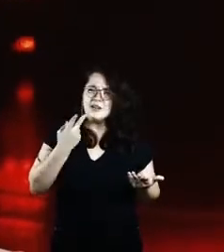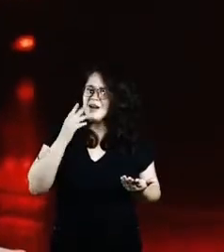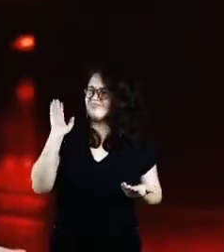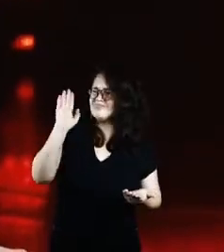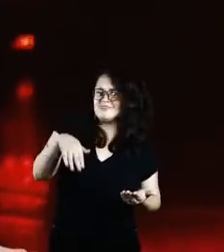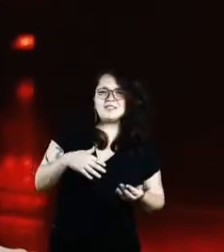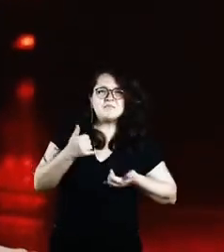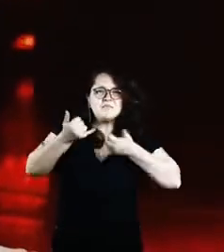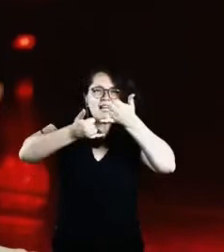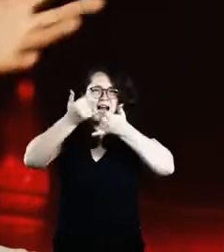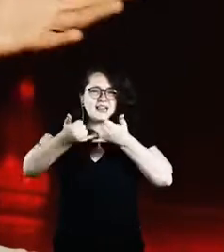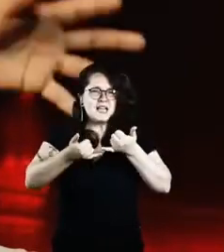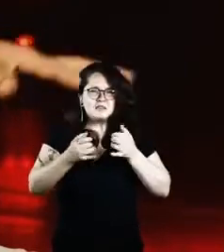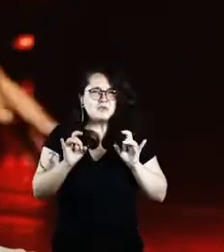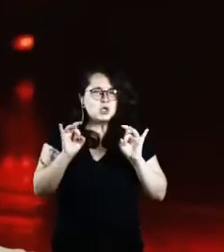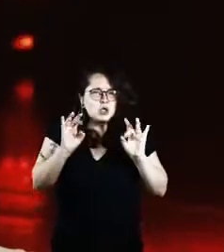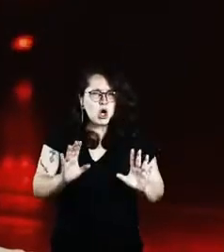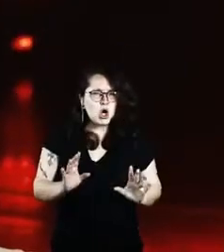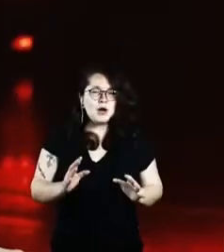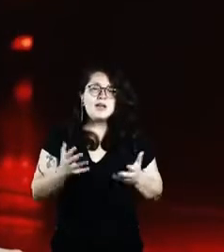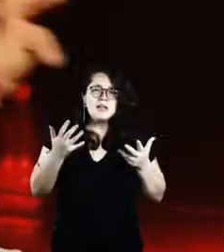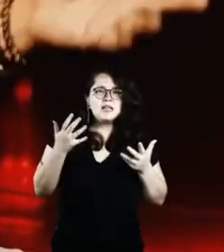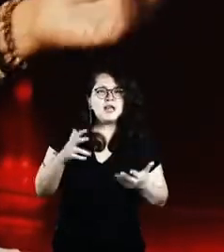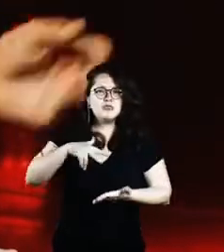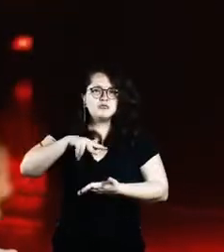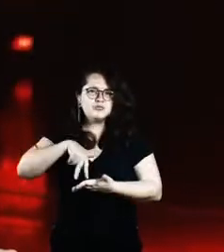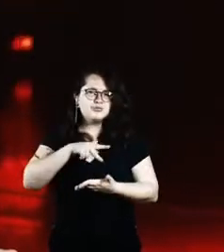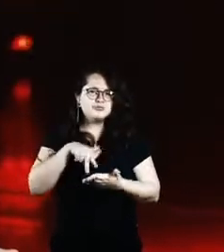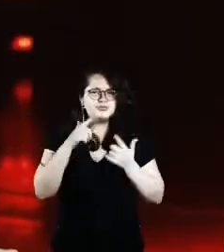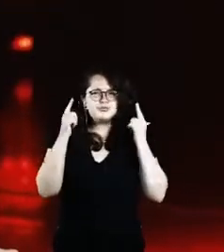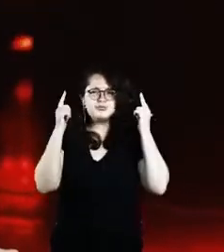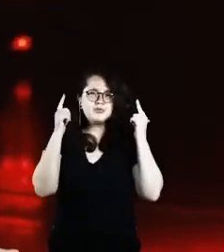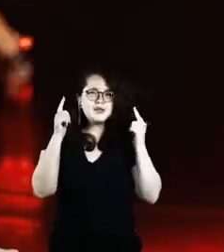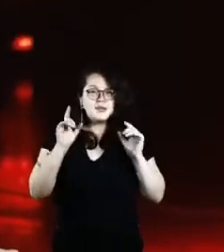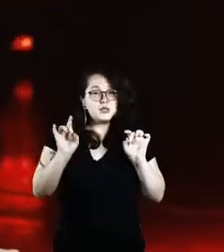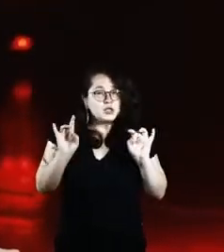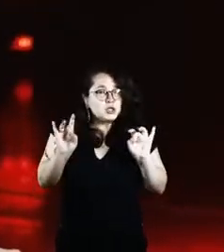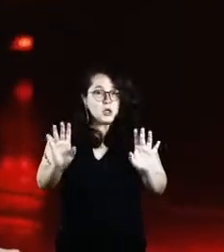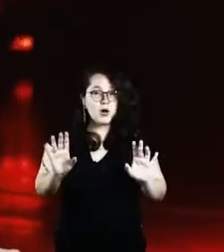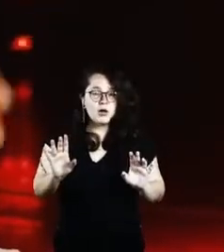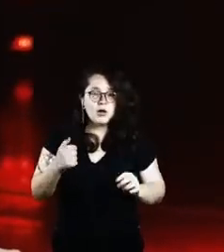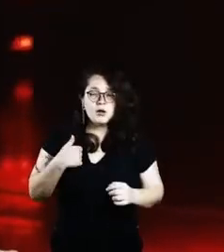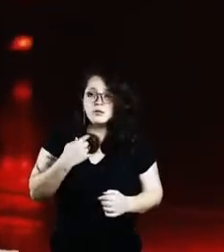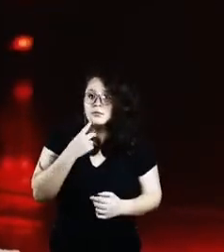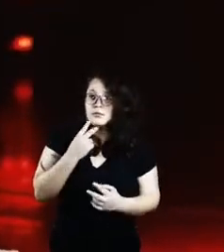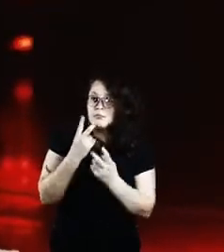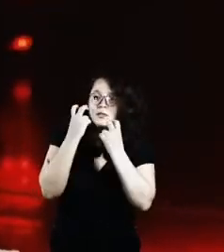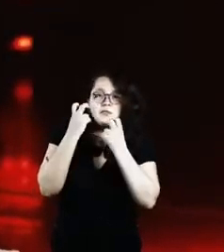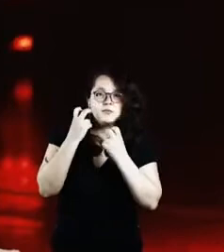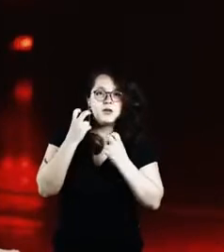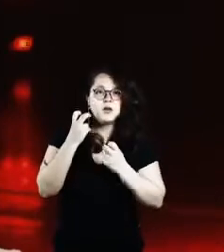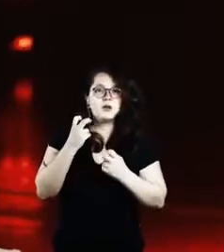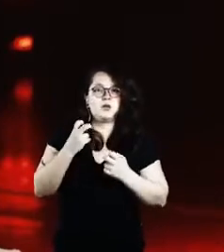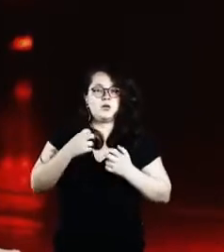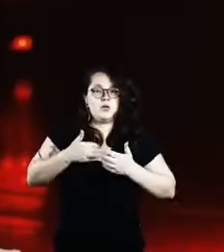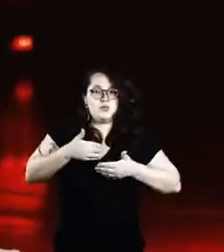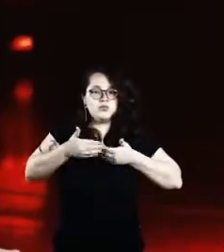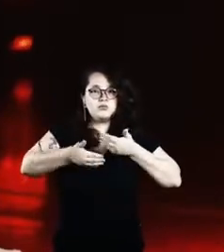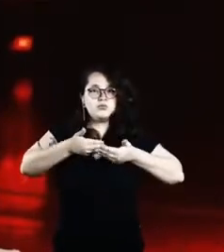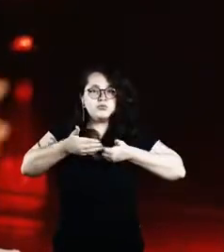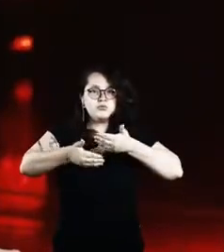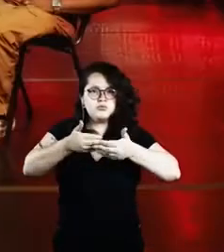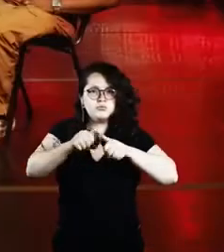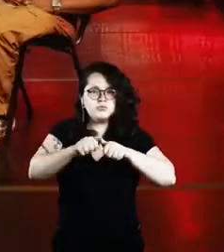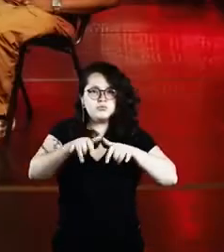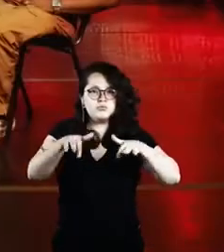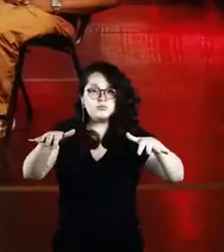brincadeira. A gente queria fazer bailinha, a gente queria brincar, e, de repente, a coisa foi ficando séria. Aí a gente falou,